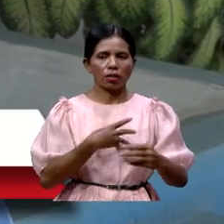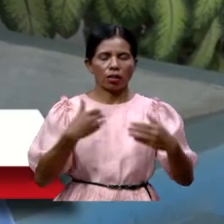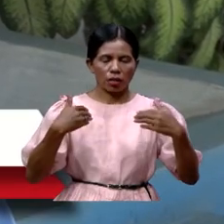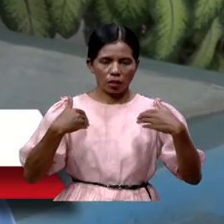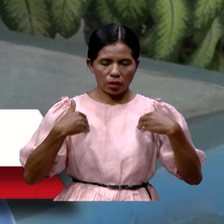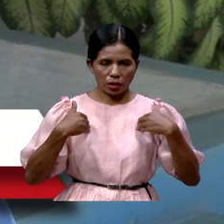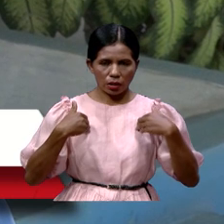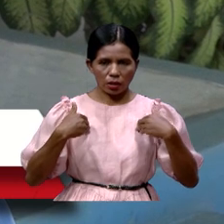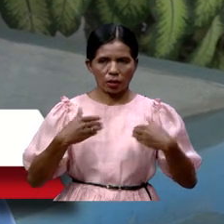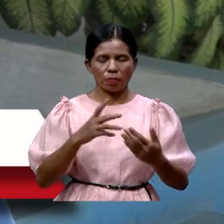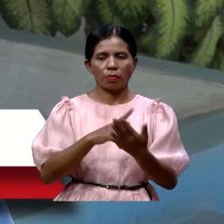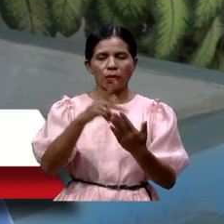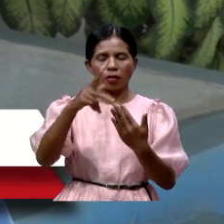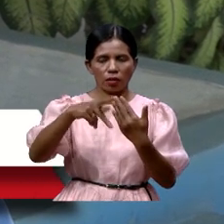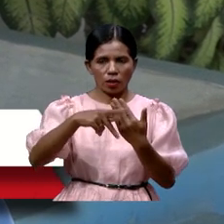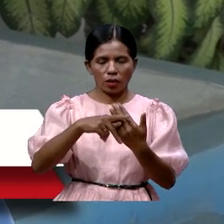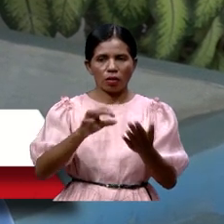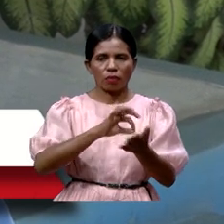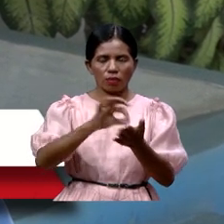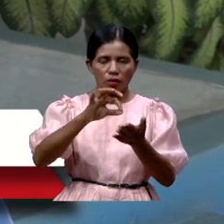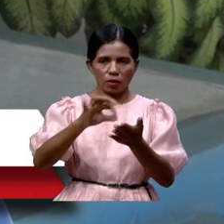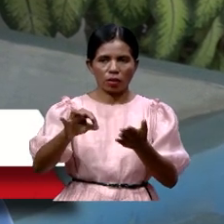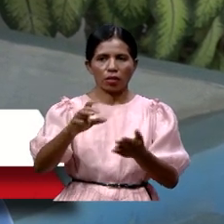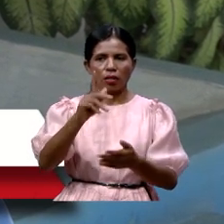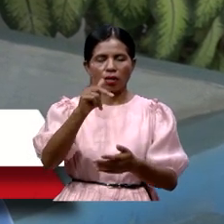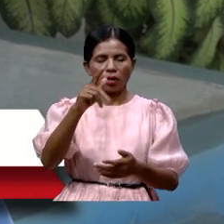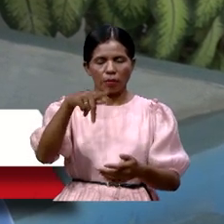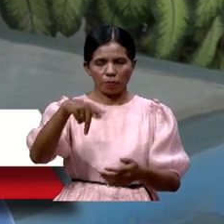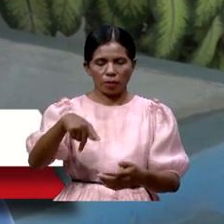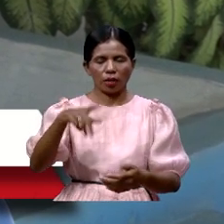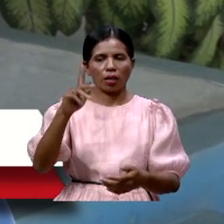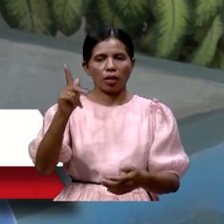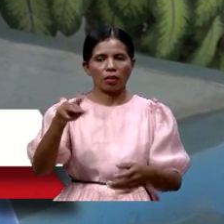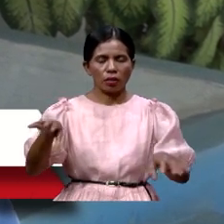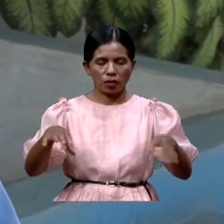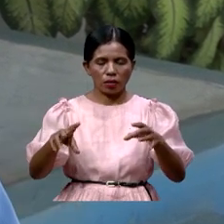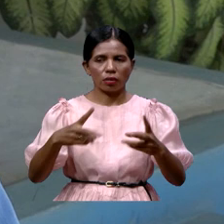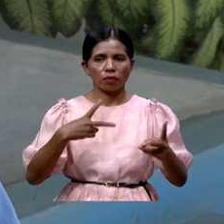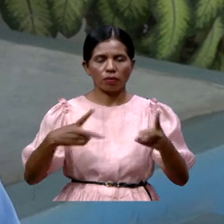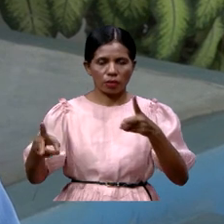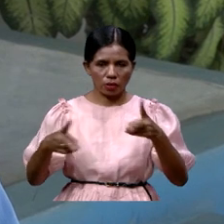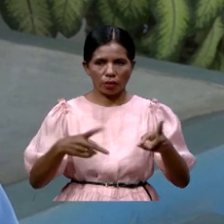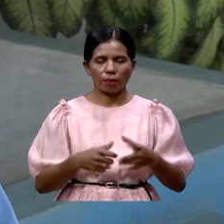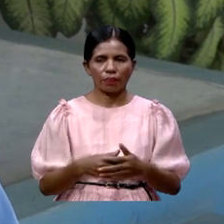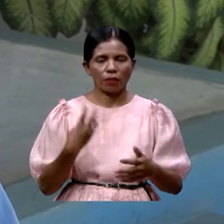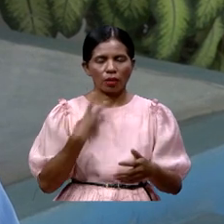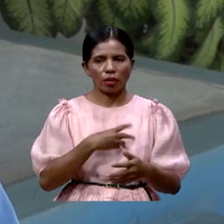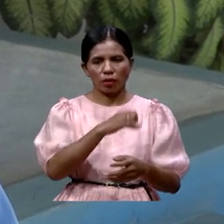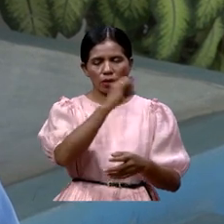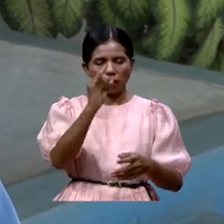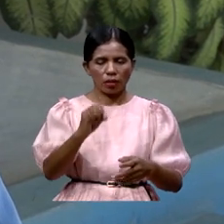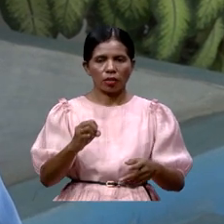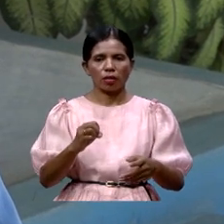para treinamento ka formação ba iha KPK nomos segurança voluntário. Ita identificou na